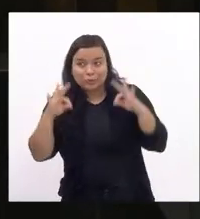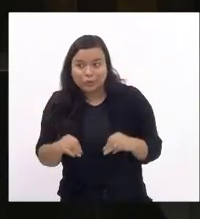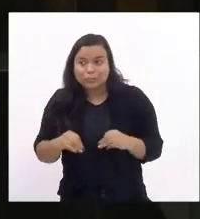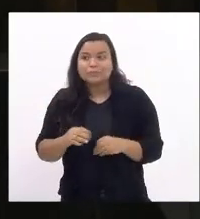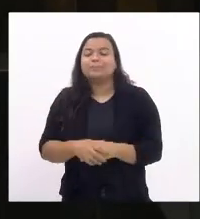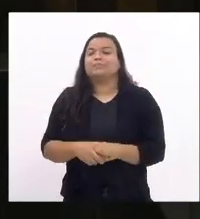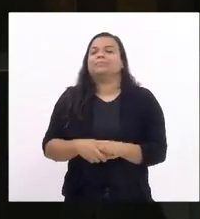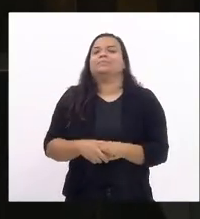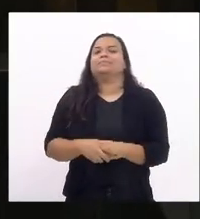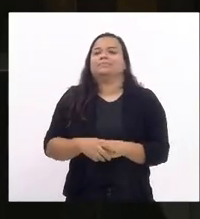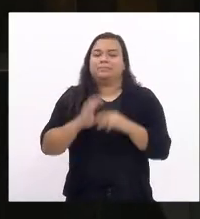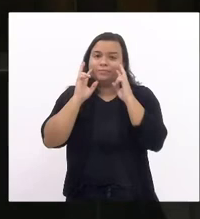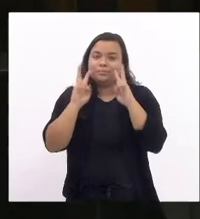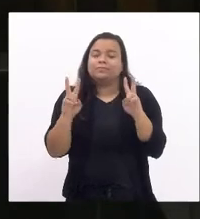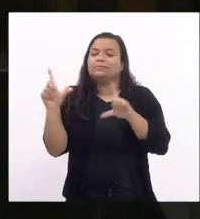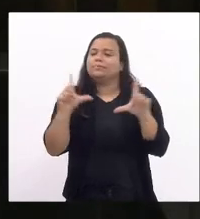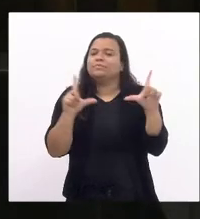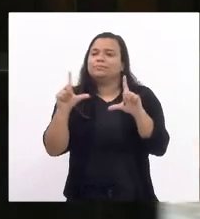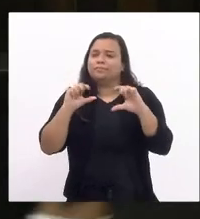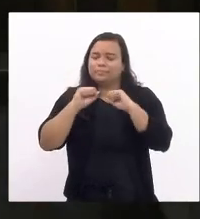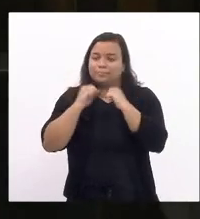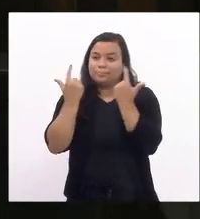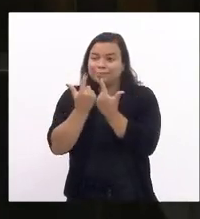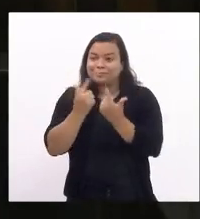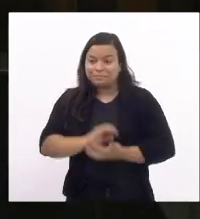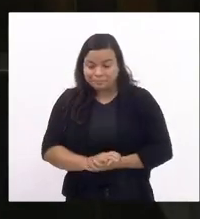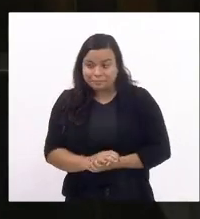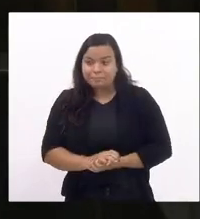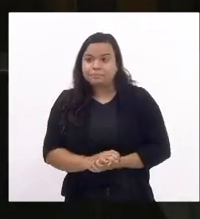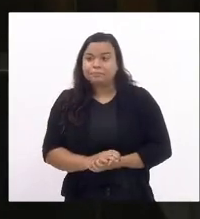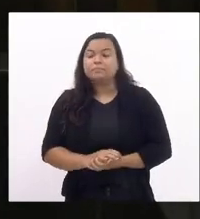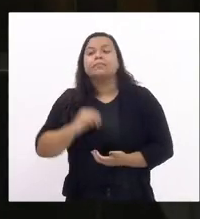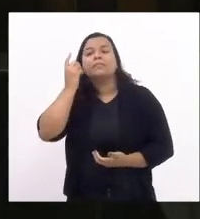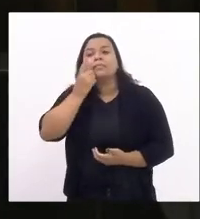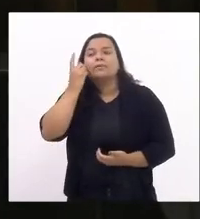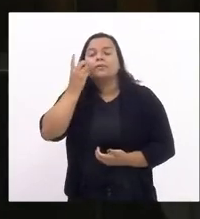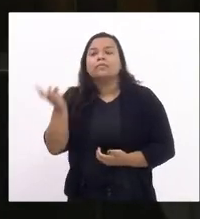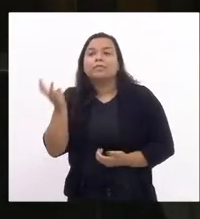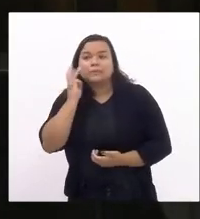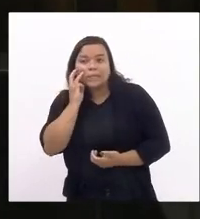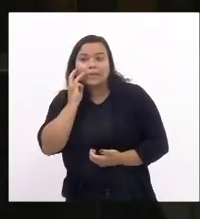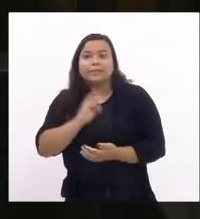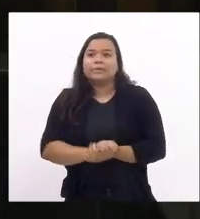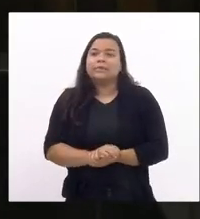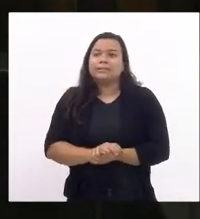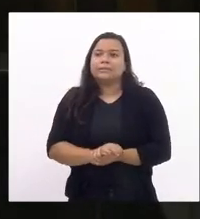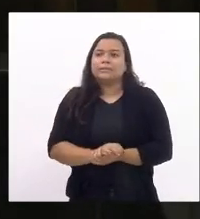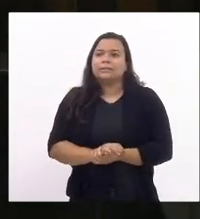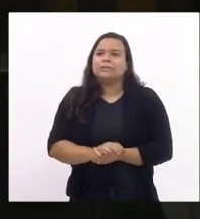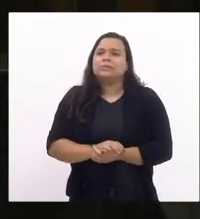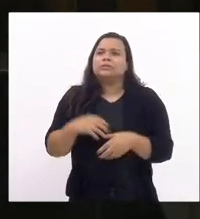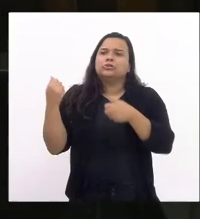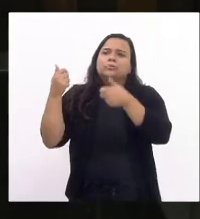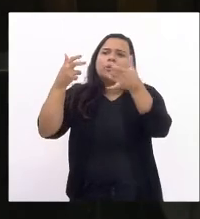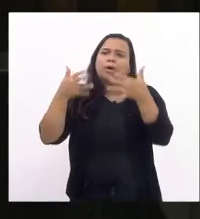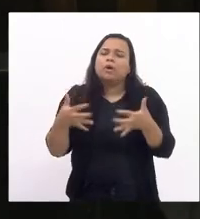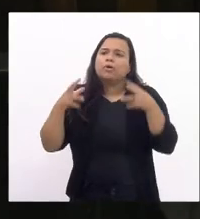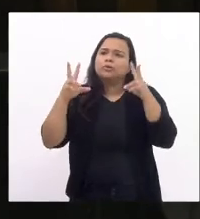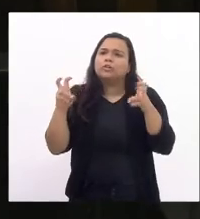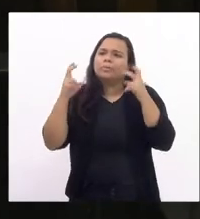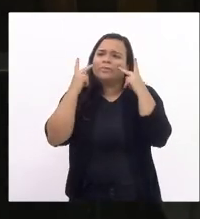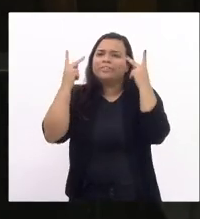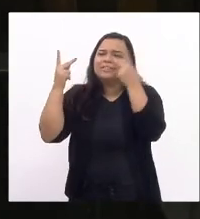nos acompanham pela TV Alerj. O deputado Valdec descreveu aqui a visita que